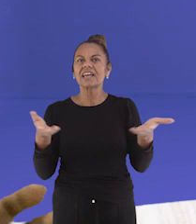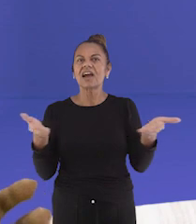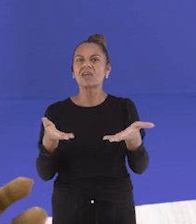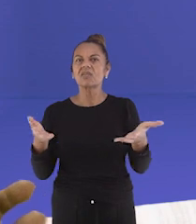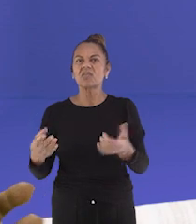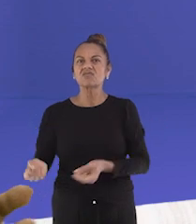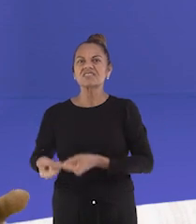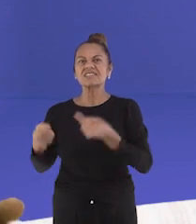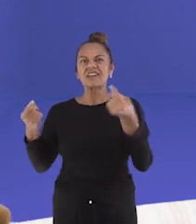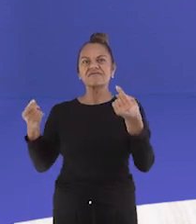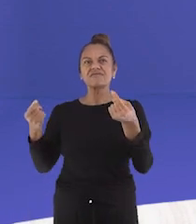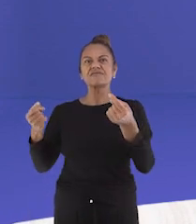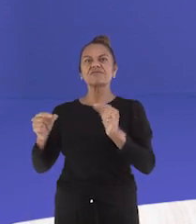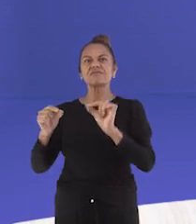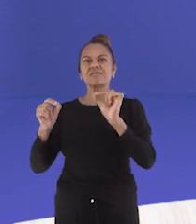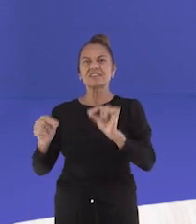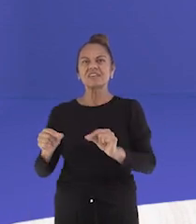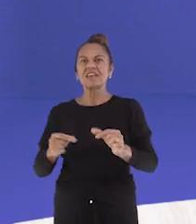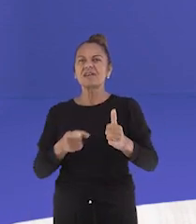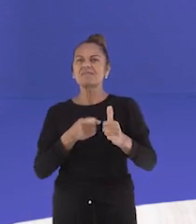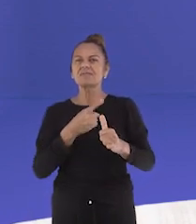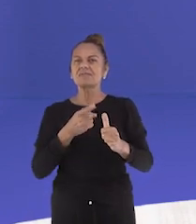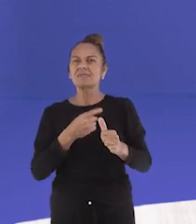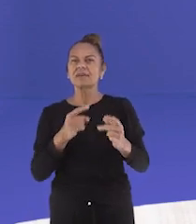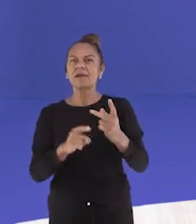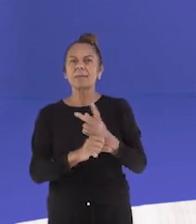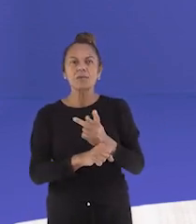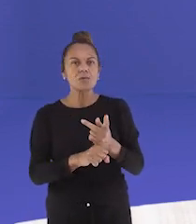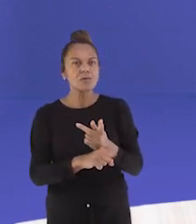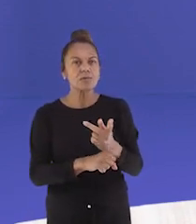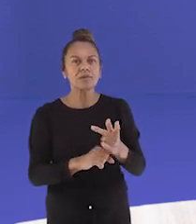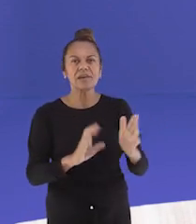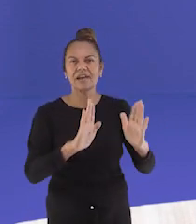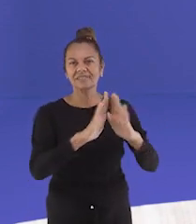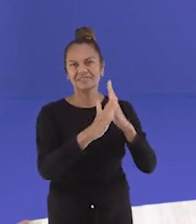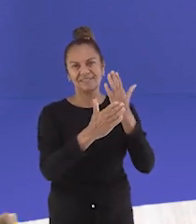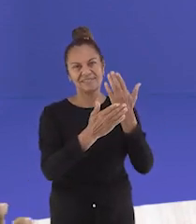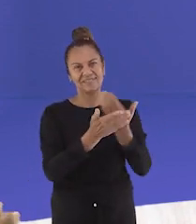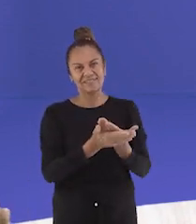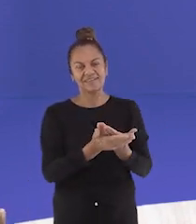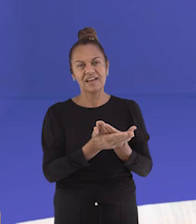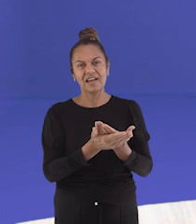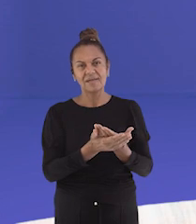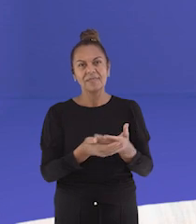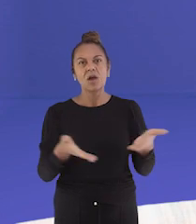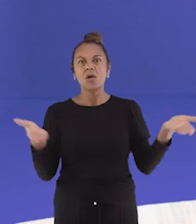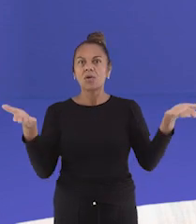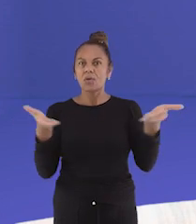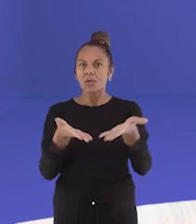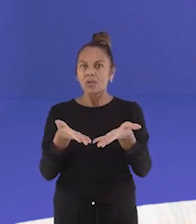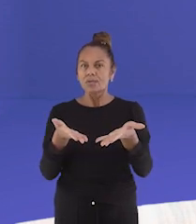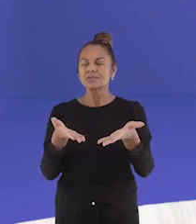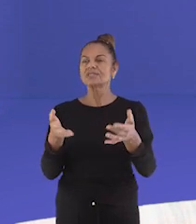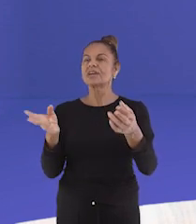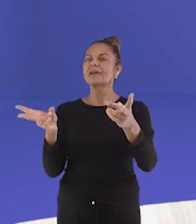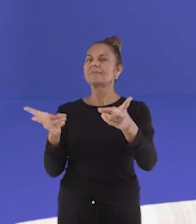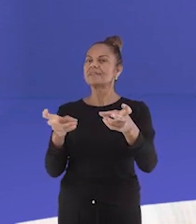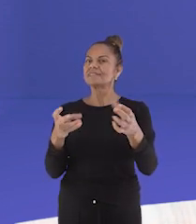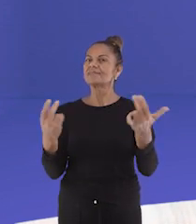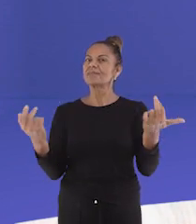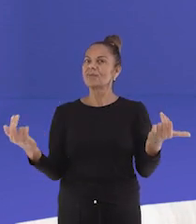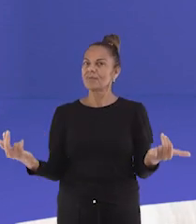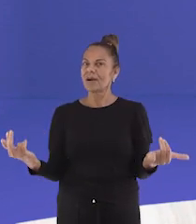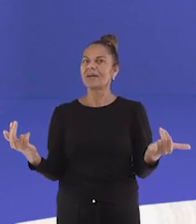esse desafio, a primeira coisa que ela fez foi procurar a escola. E isso acontece muito hoje também, né?